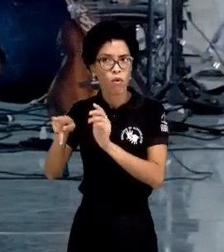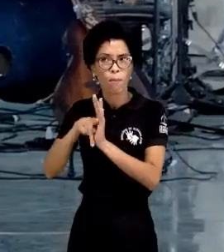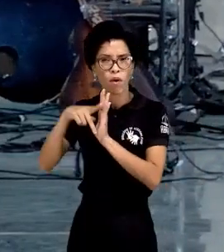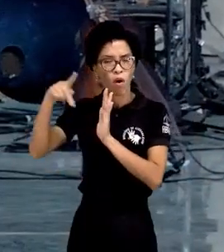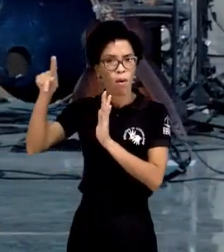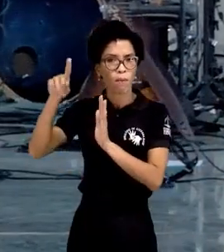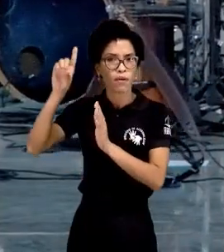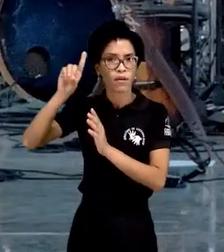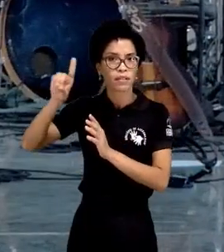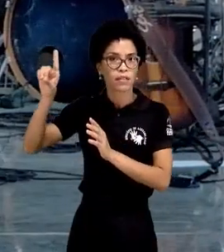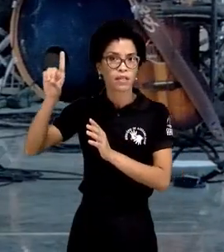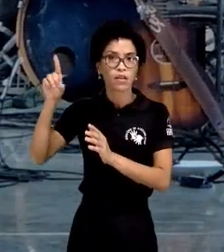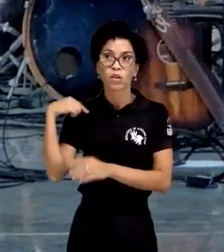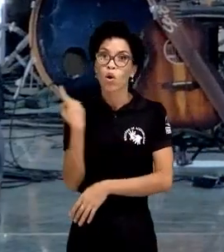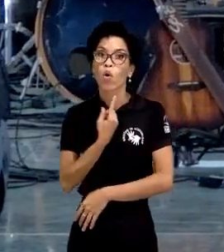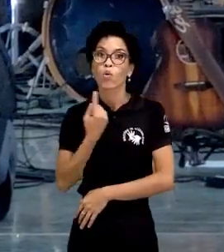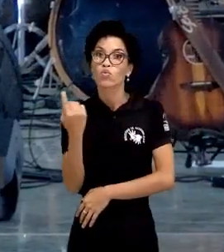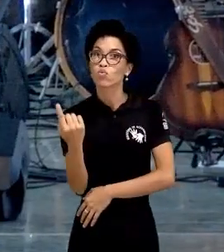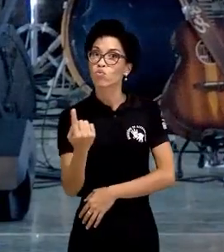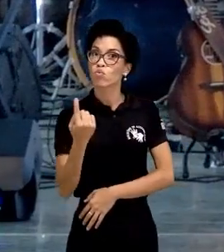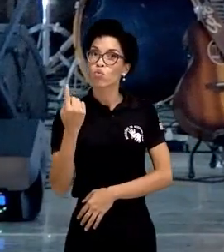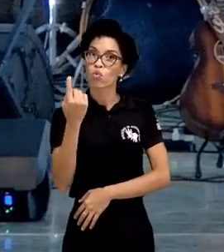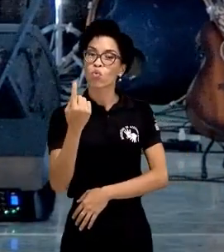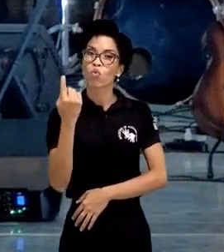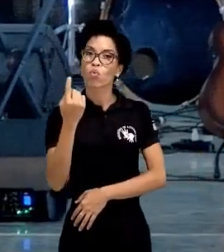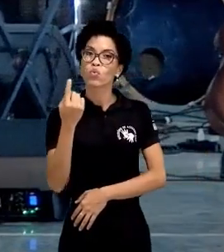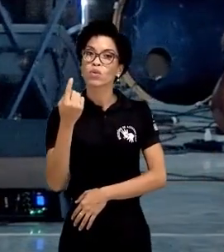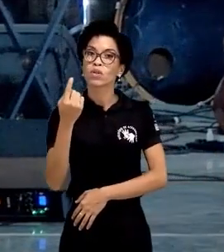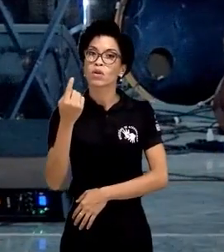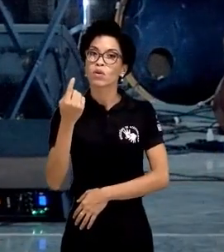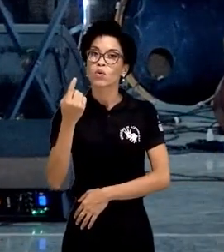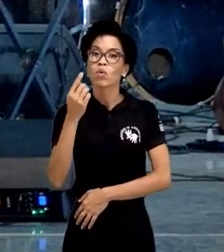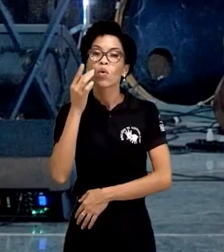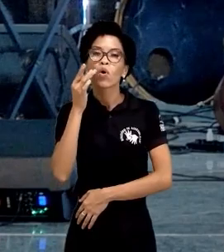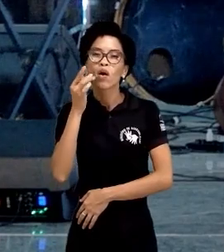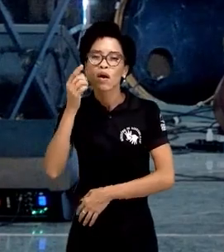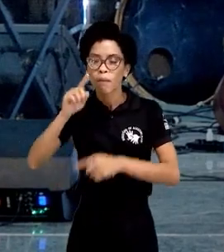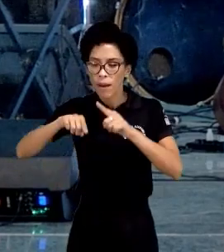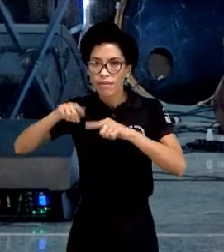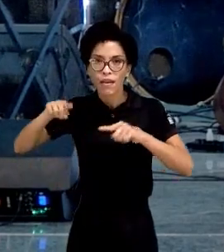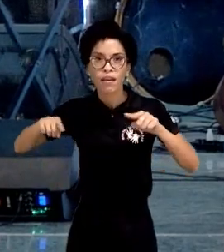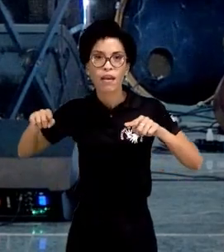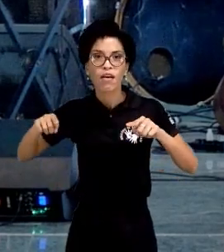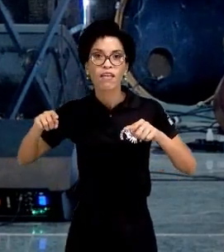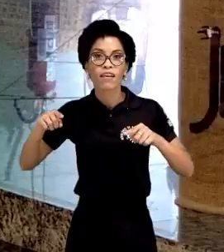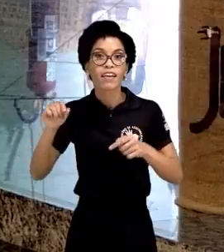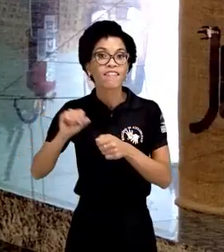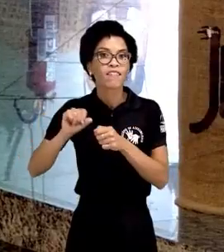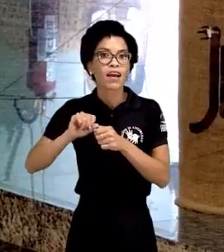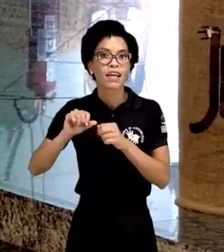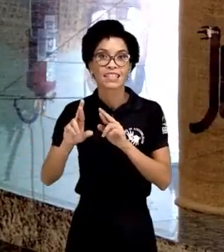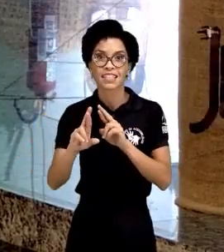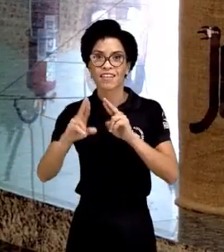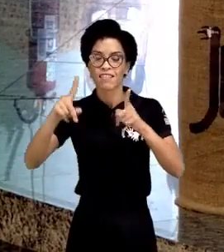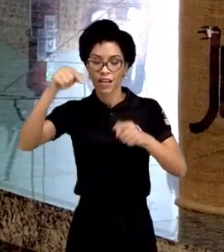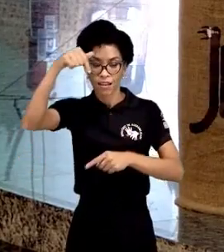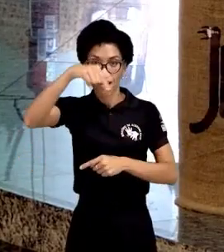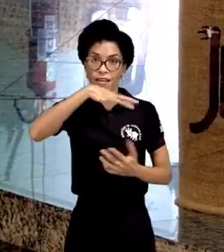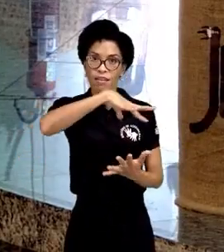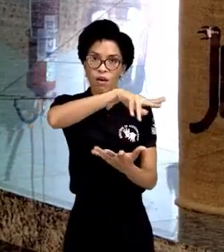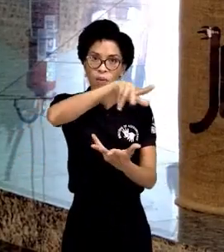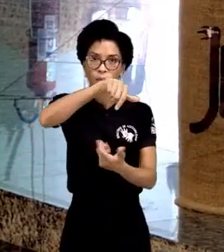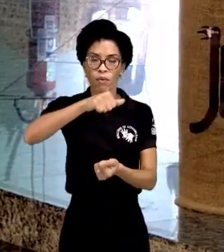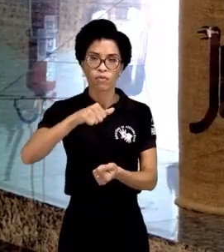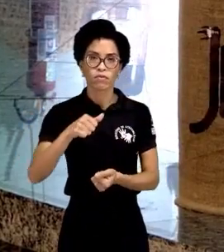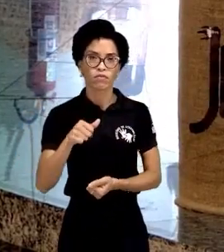sua vida deve causar? Se você é daqueles que a sua família não crê em Jesus ainda, o Senhor Jesus